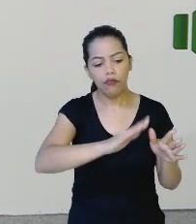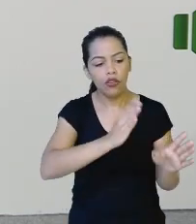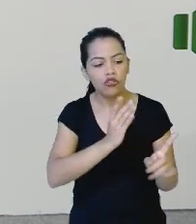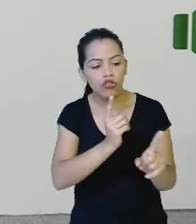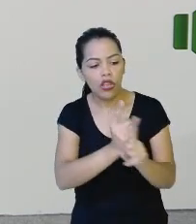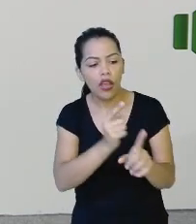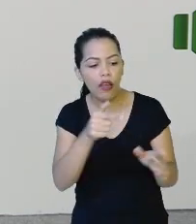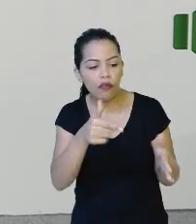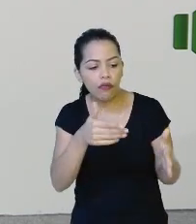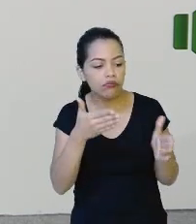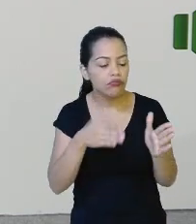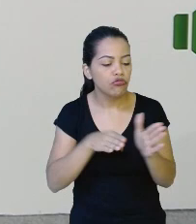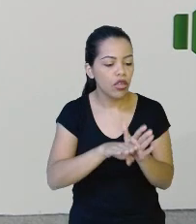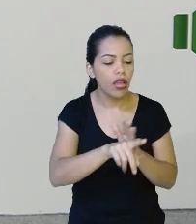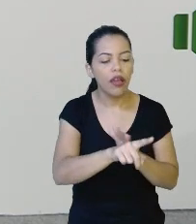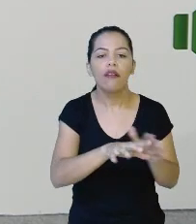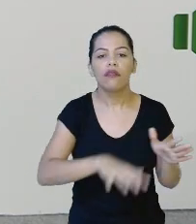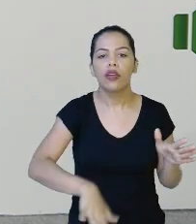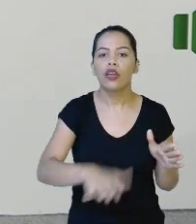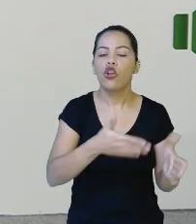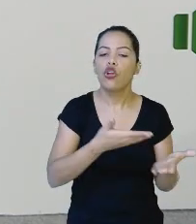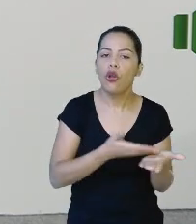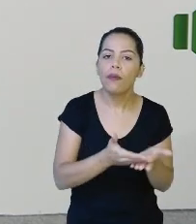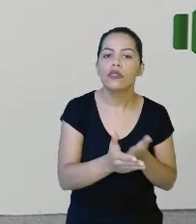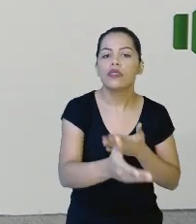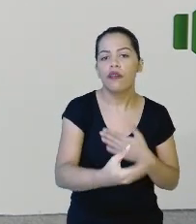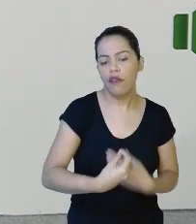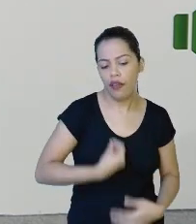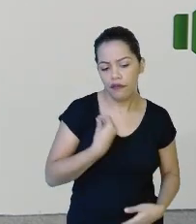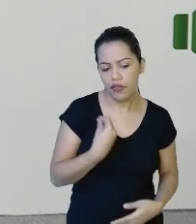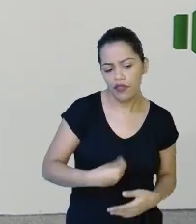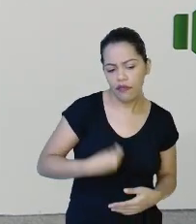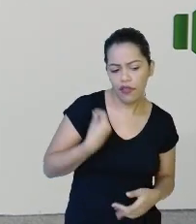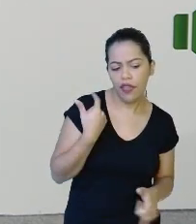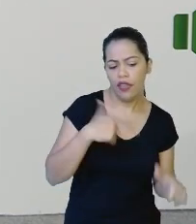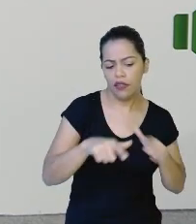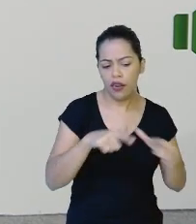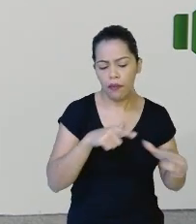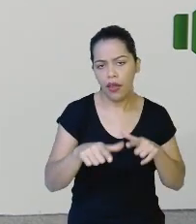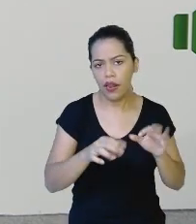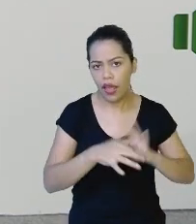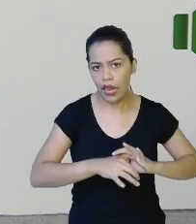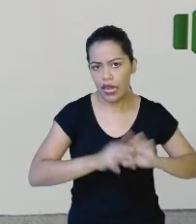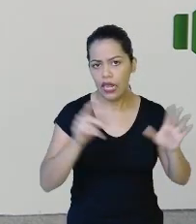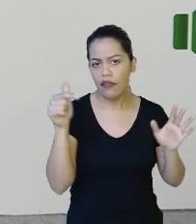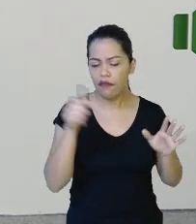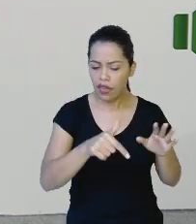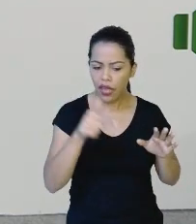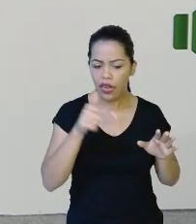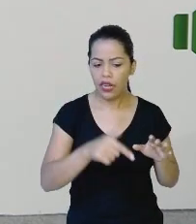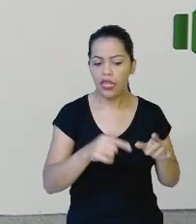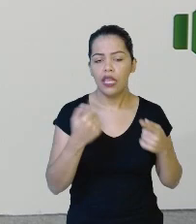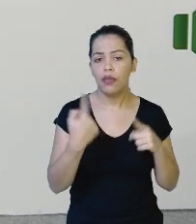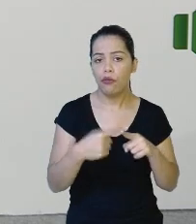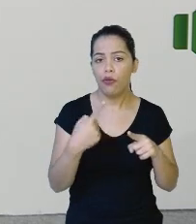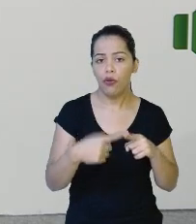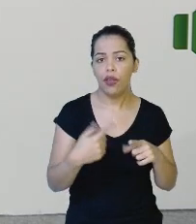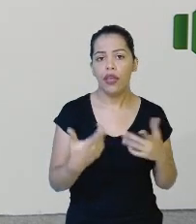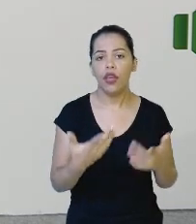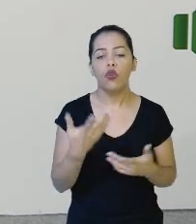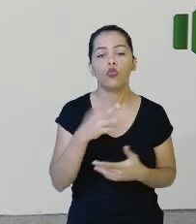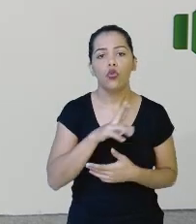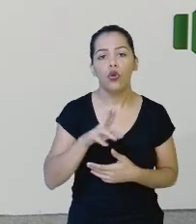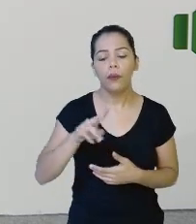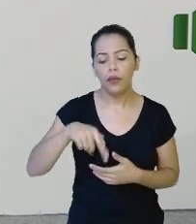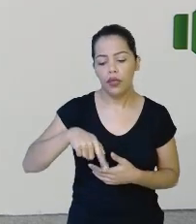e cultivavam a sua cultura e as suas tradições. E esse local era chamado de quilombo. Vocês sabem por quê? Vamos ver?